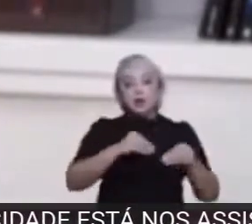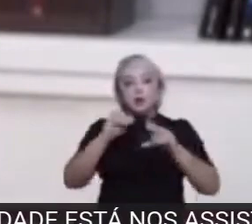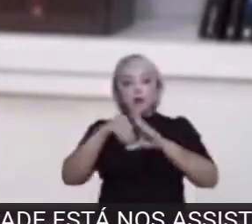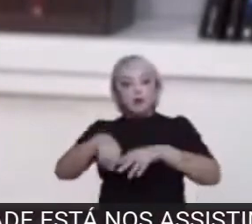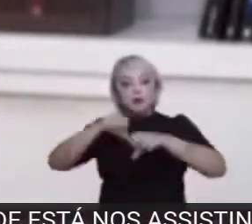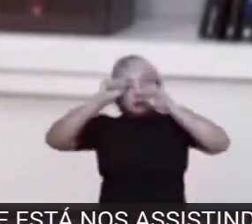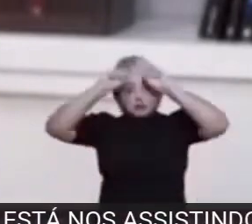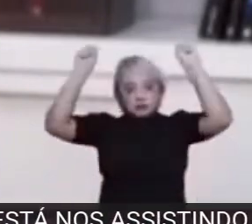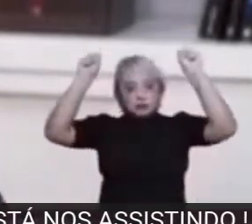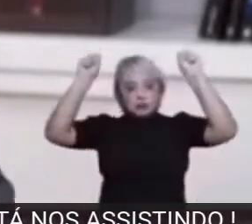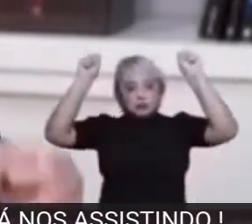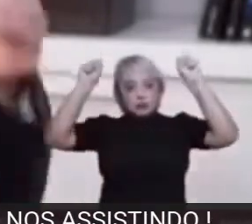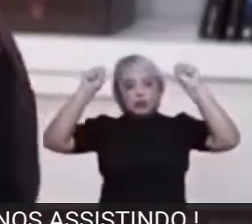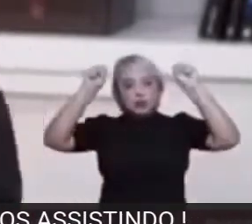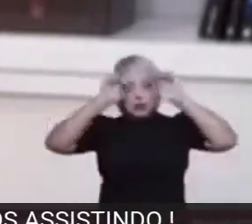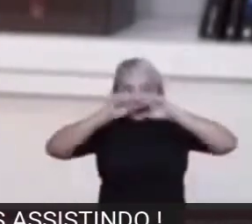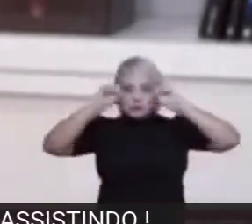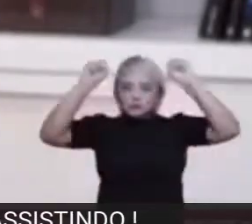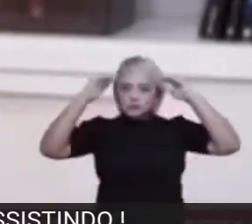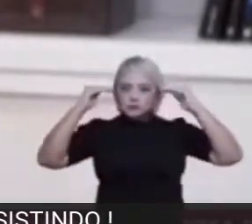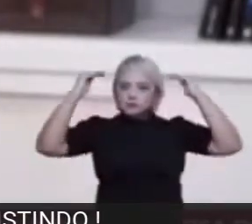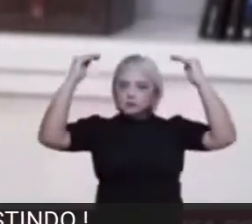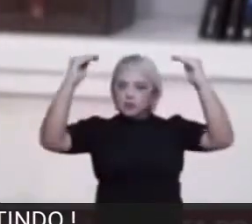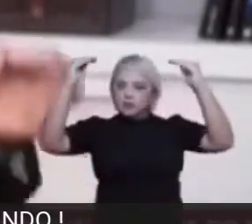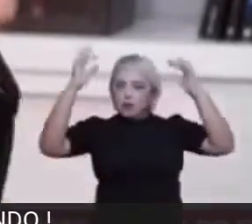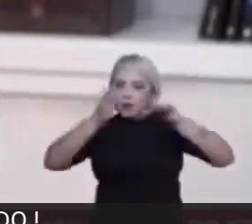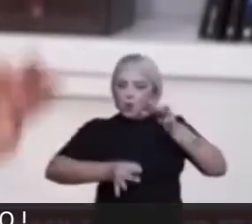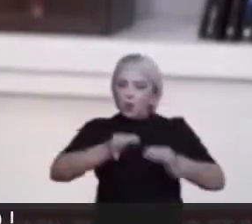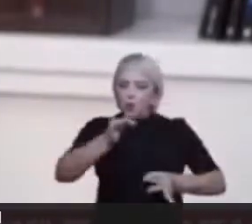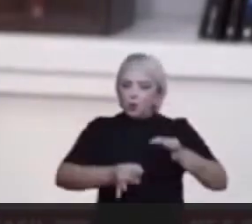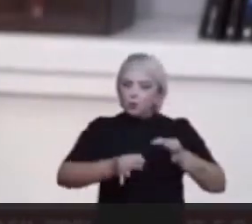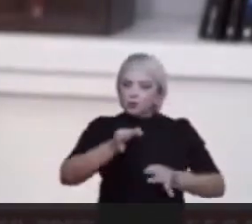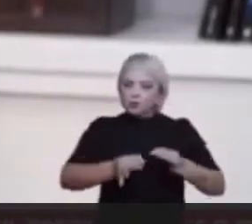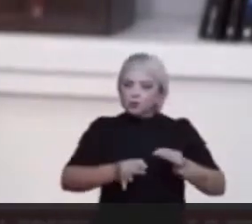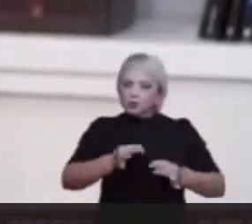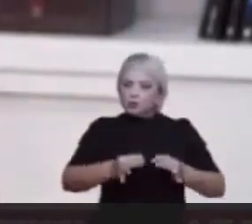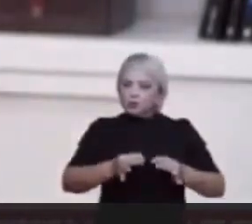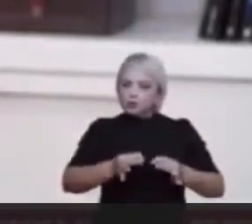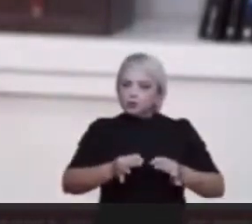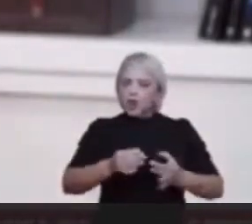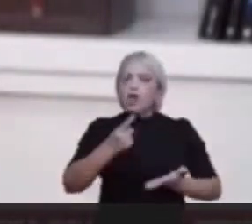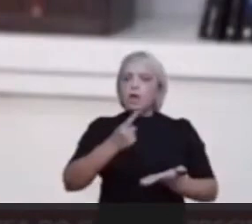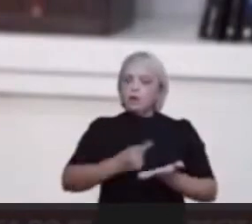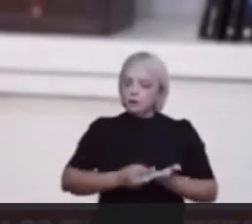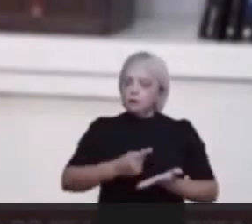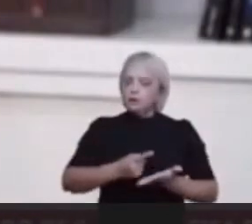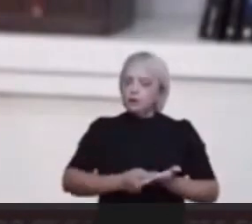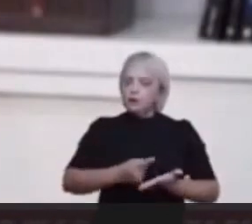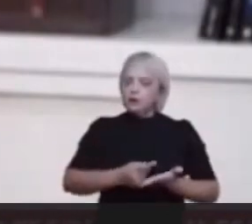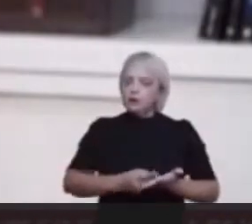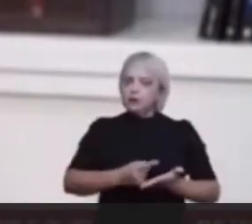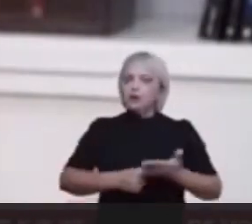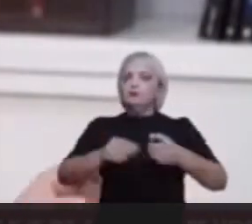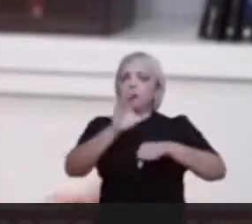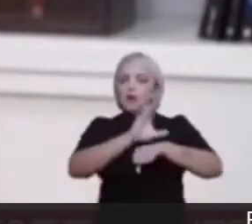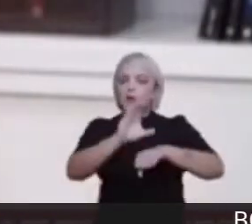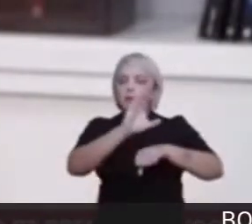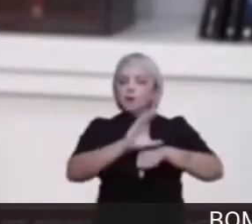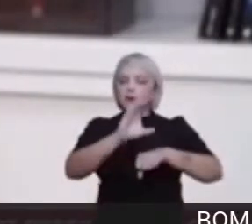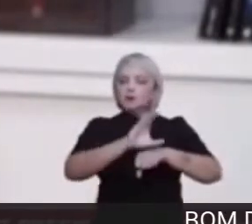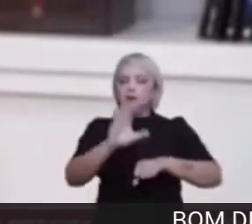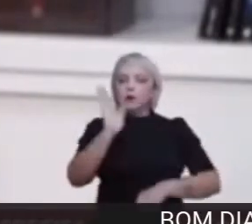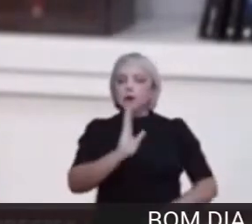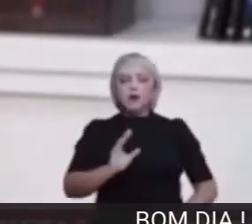da Suprema Corte e fossem justos e cumpridores da Constituição brasileira. Ponto e